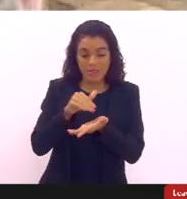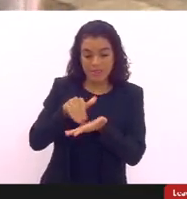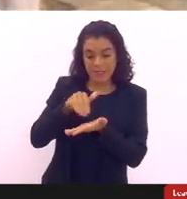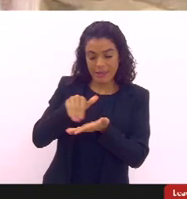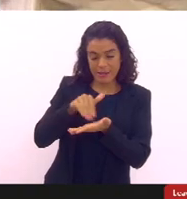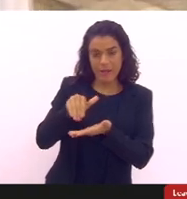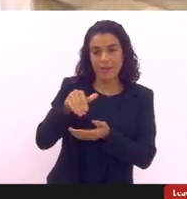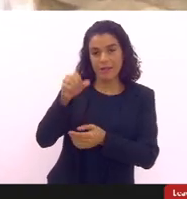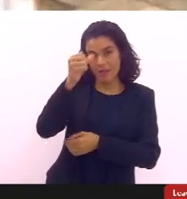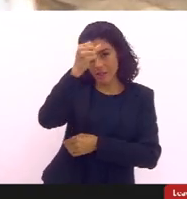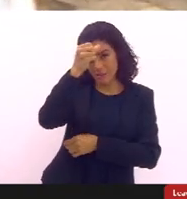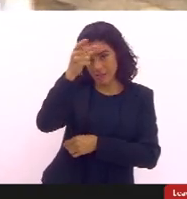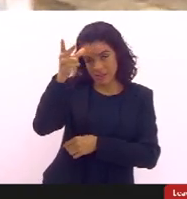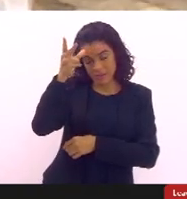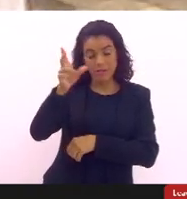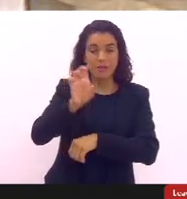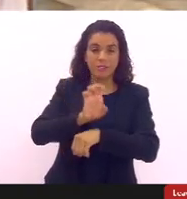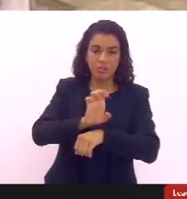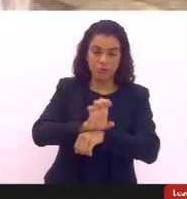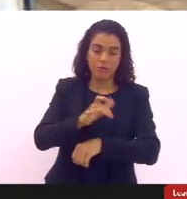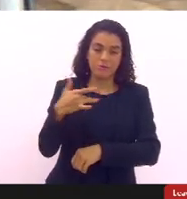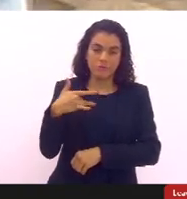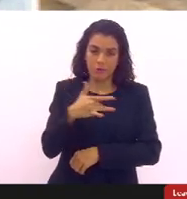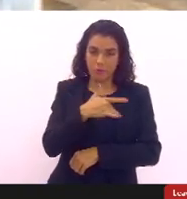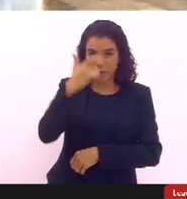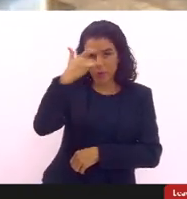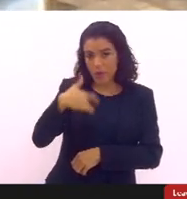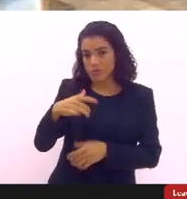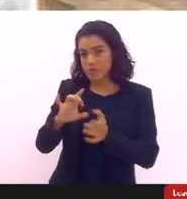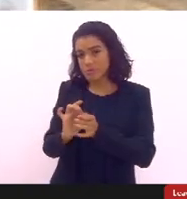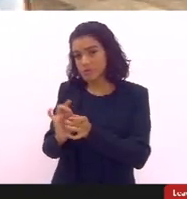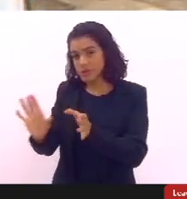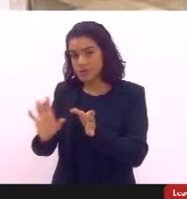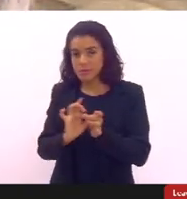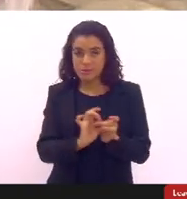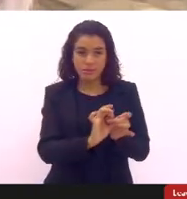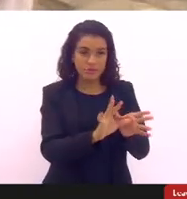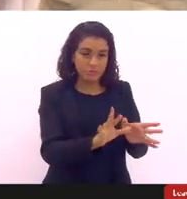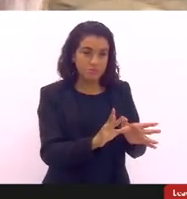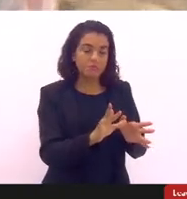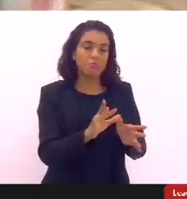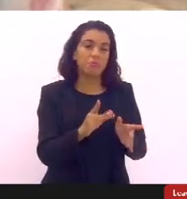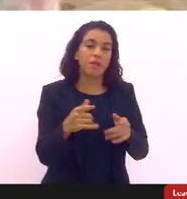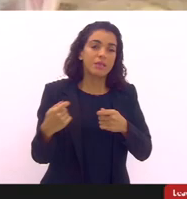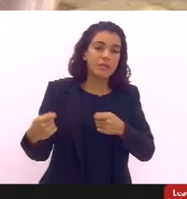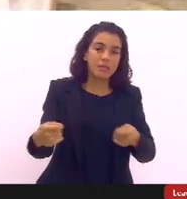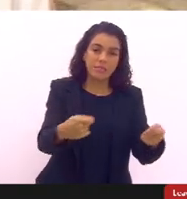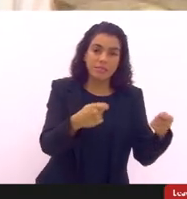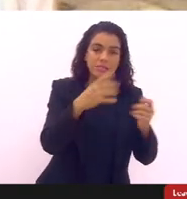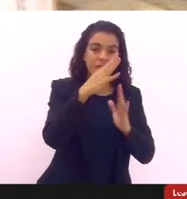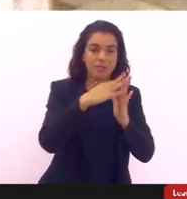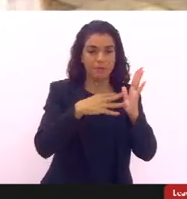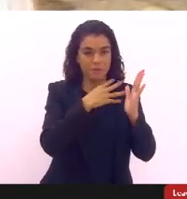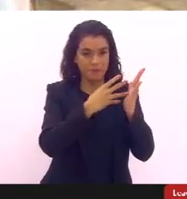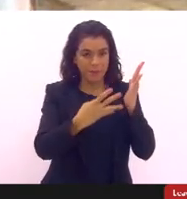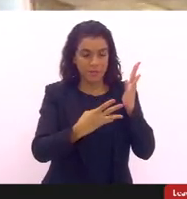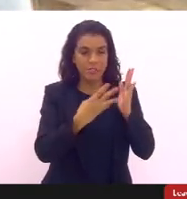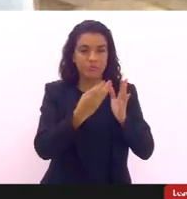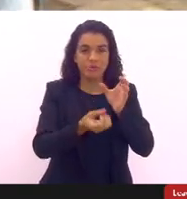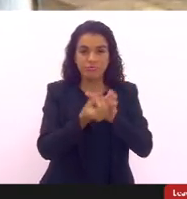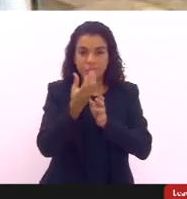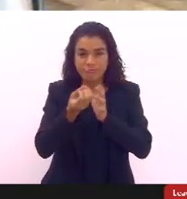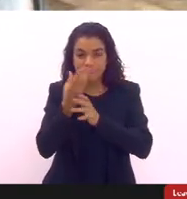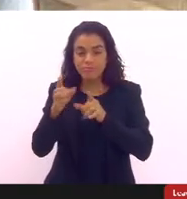Estadual de Saúde. Estamos à disposição para eventual planejamento, né, e